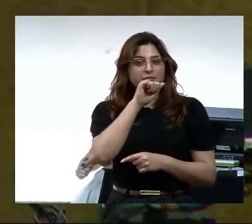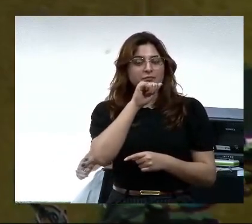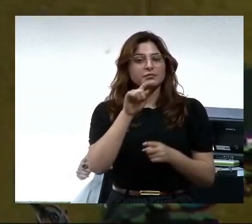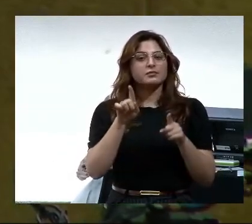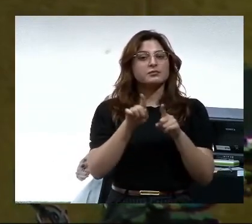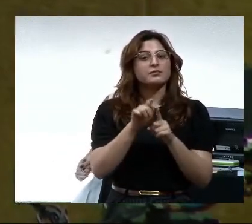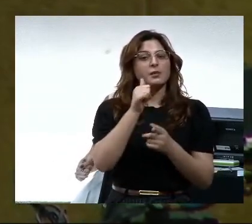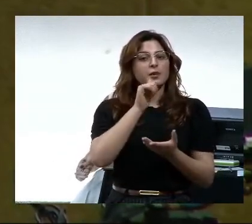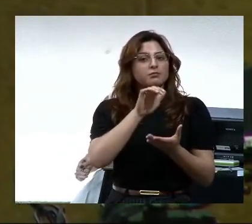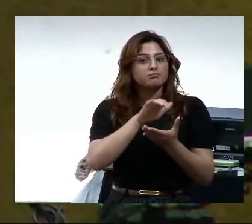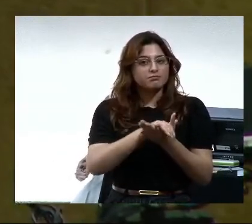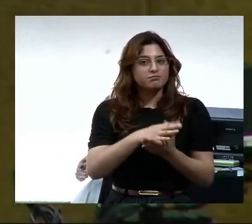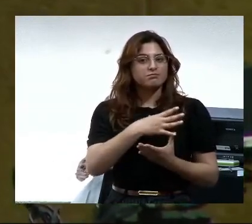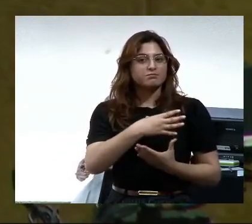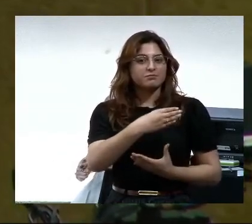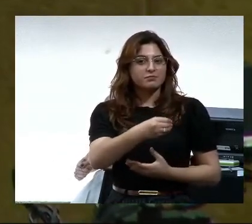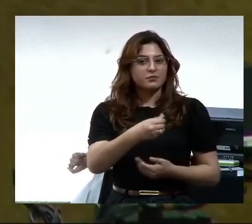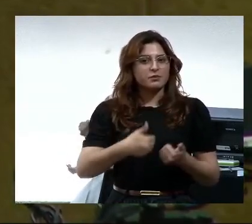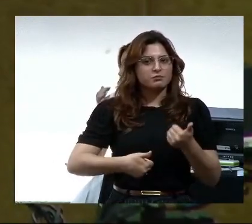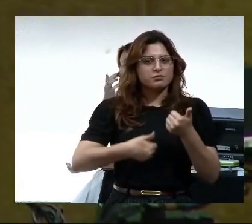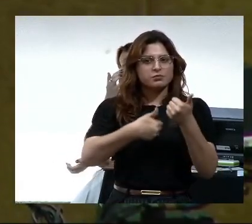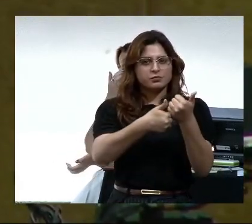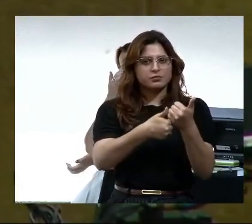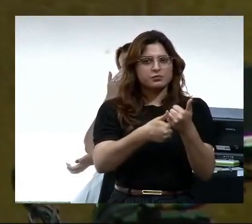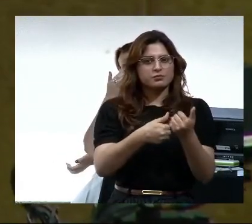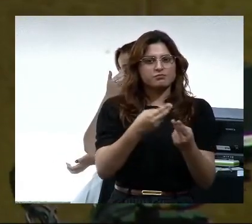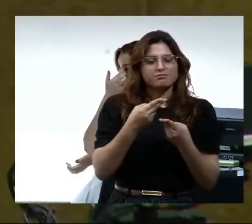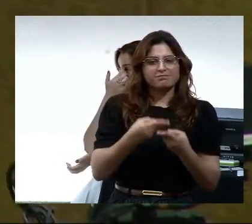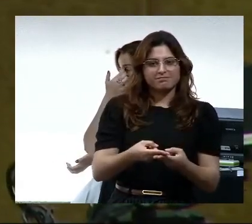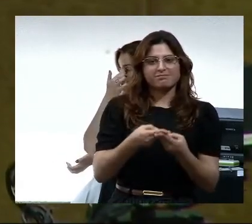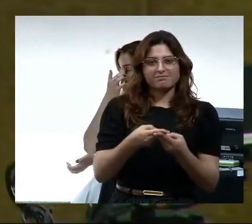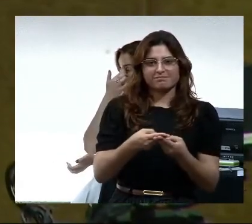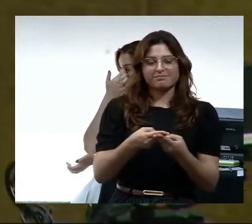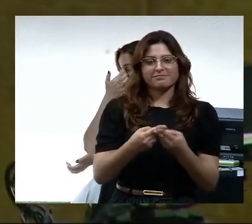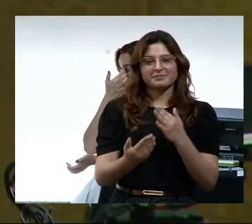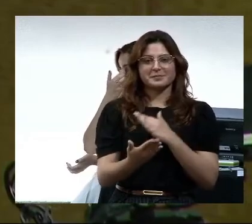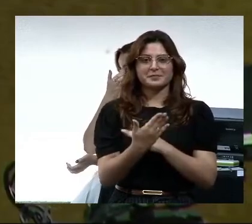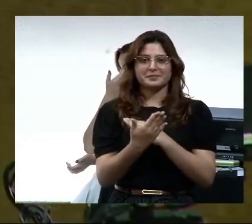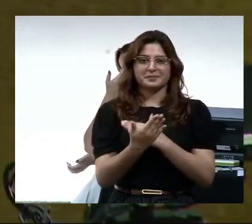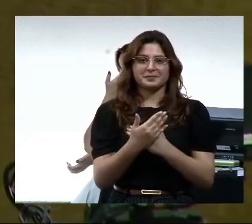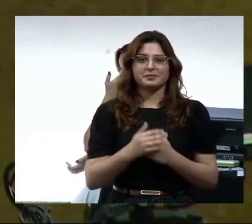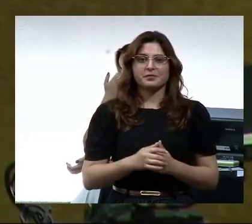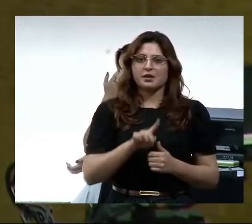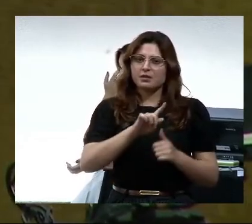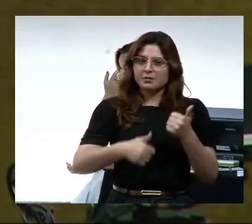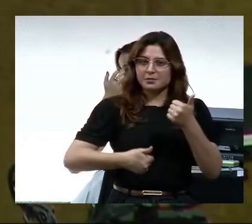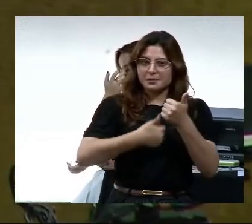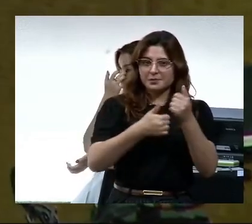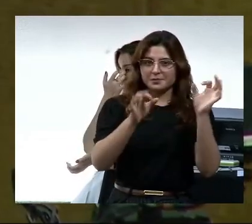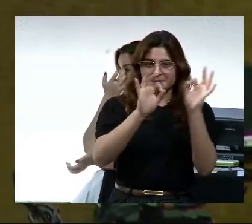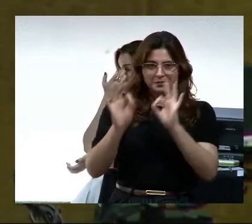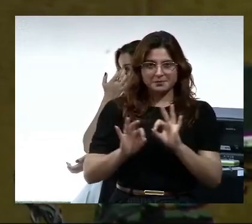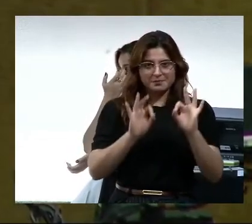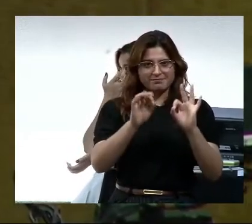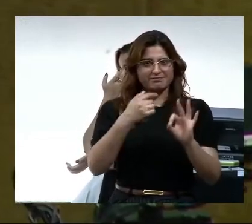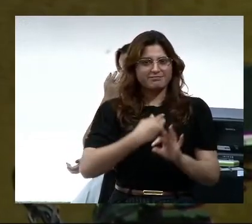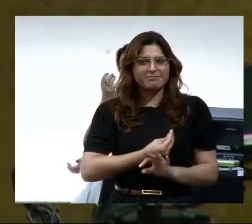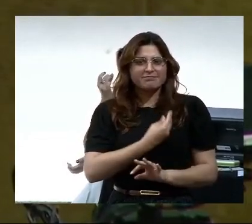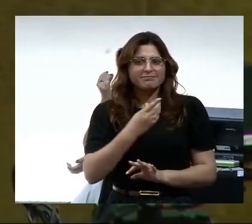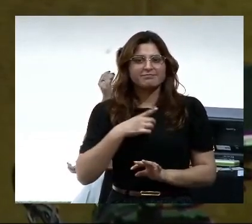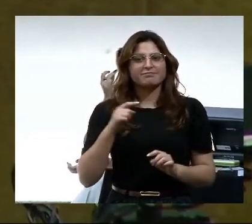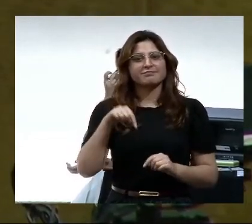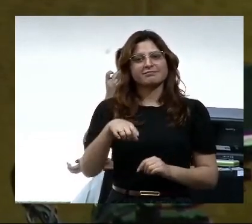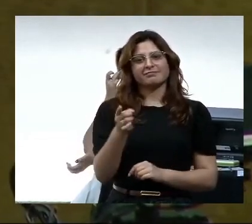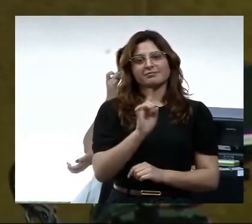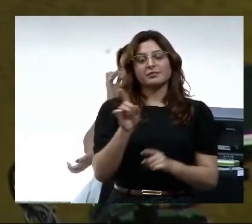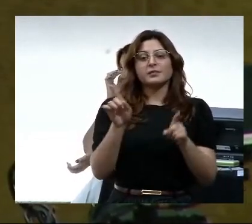os meus filhos, pelo suporte, paciência e compreensão. Sem o apoio de vocês, eu jamais estaria aqui. Reconheço a importância de todas